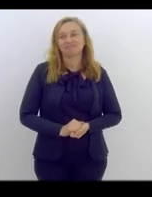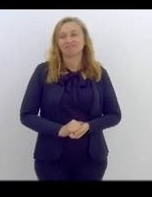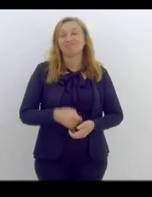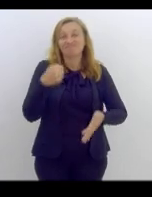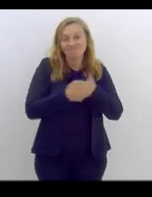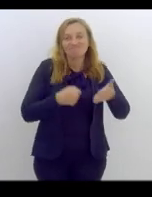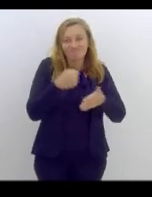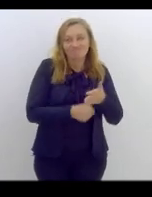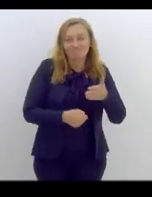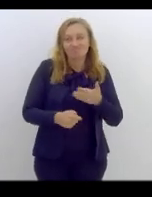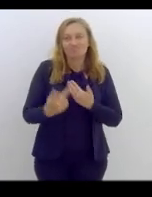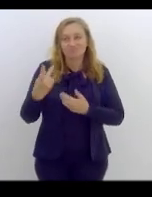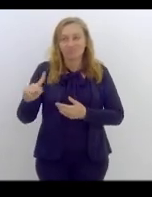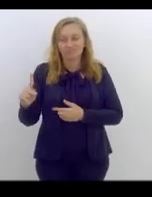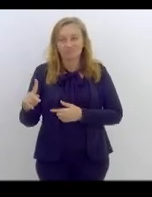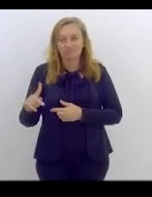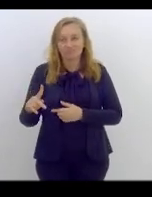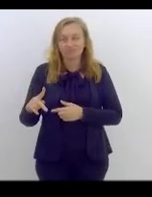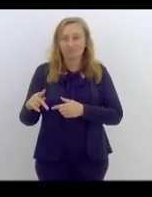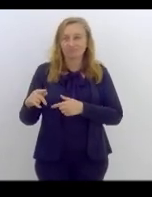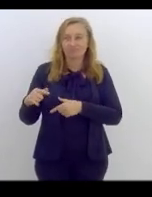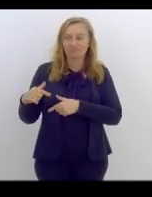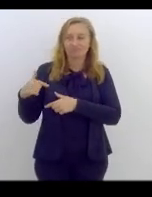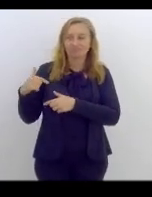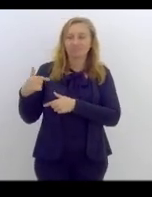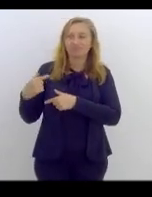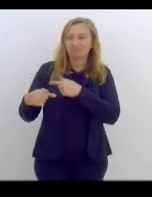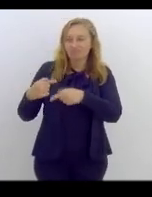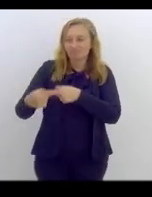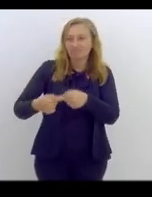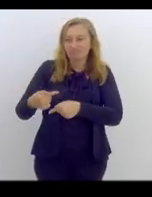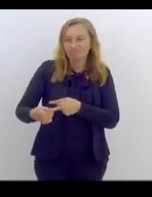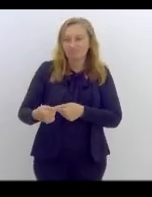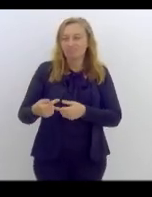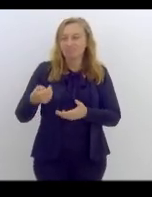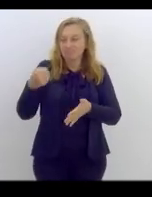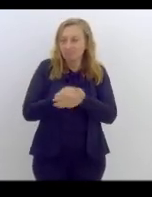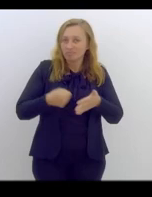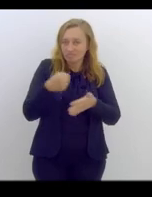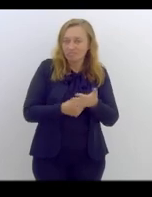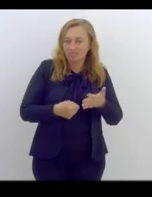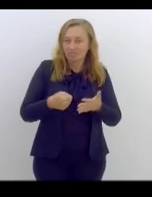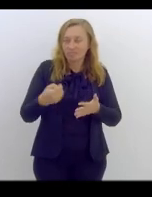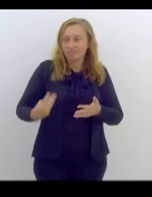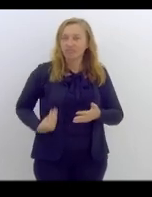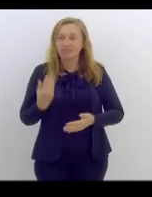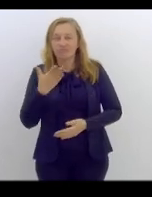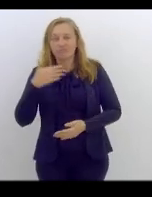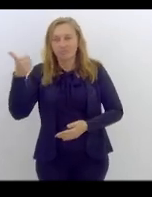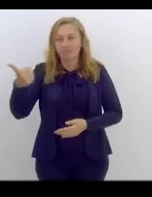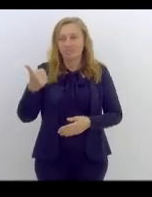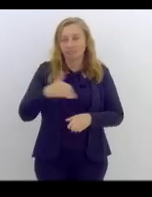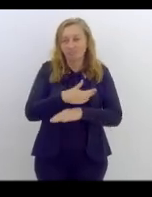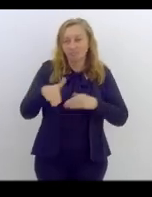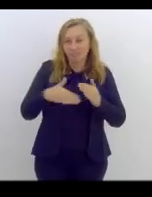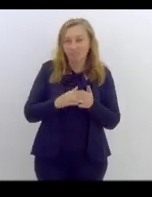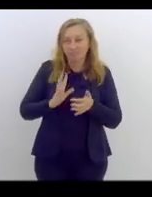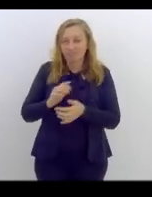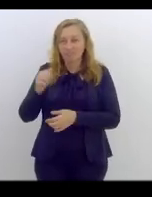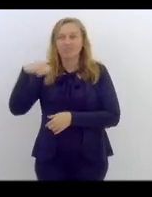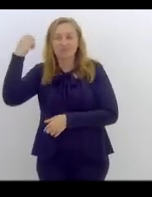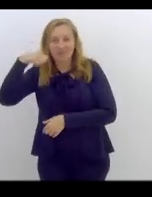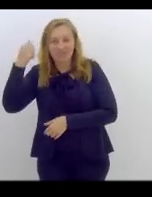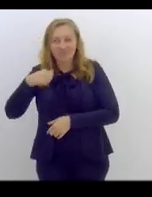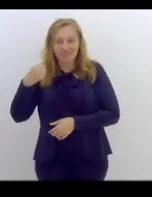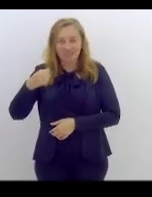lutador da sua etnia, brigador de condições melhores sociais nesse país para todos, artista de primeira